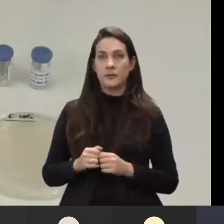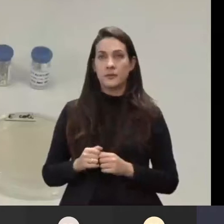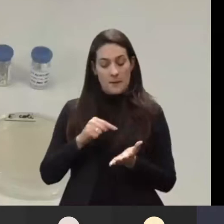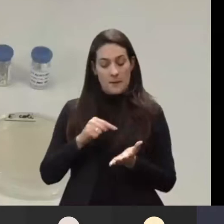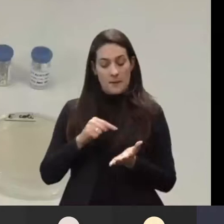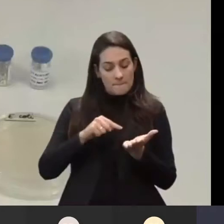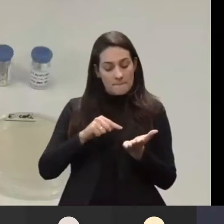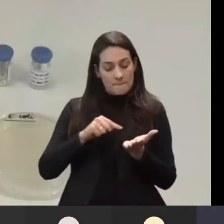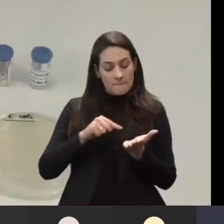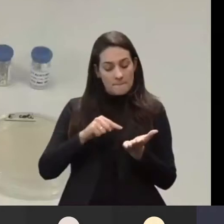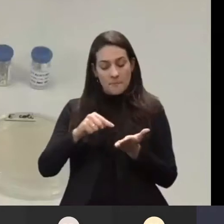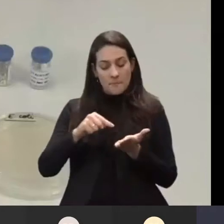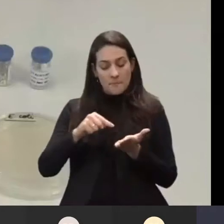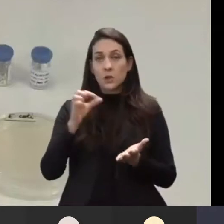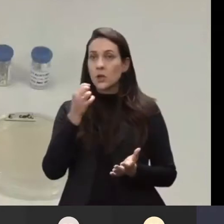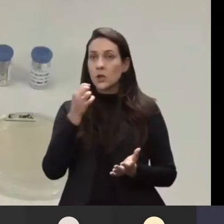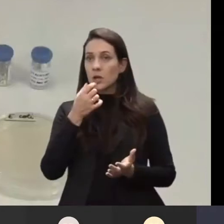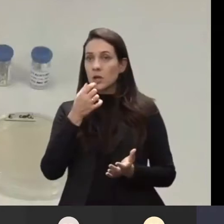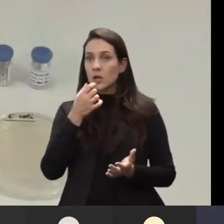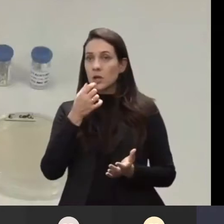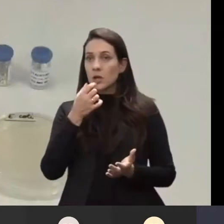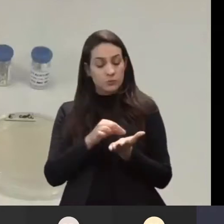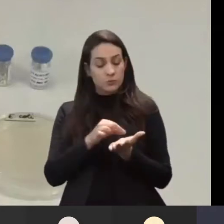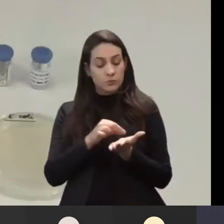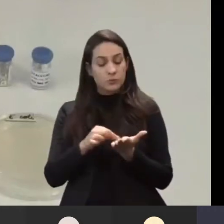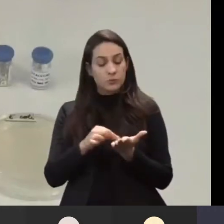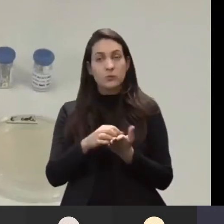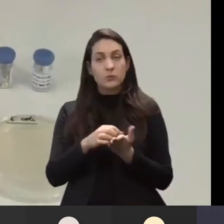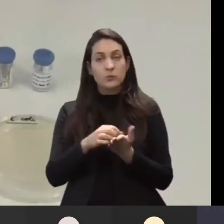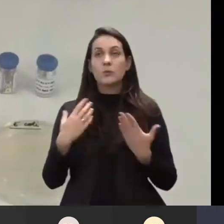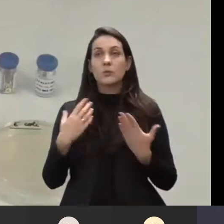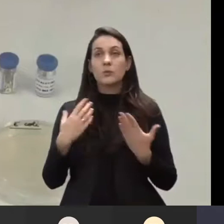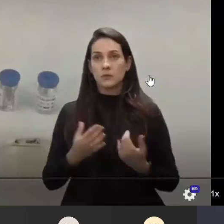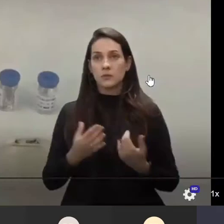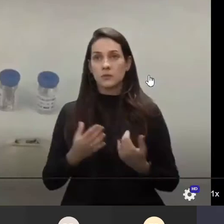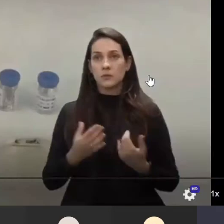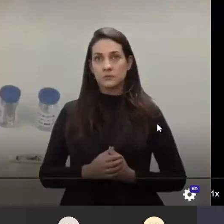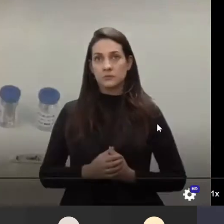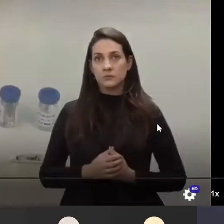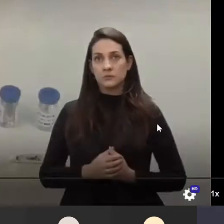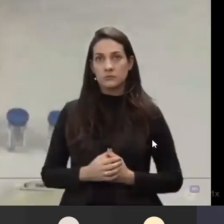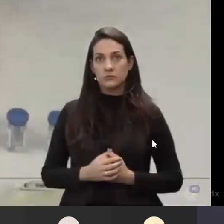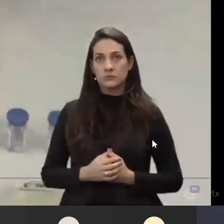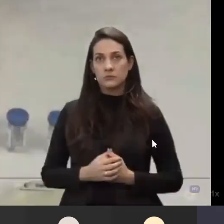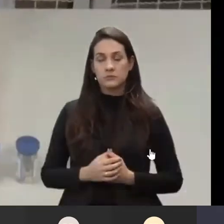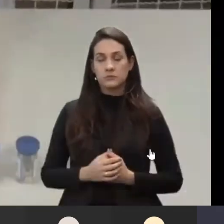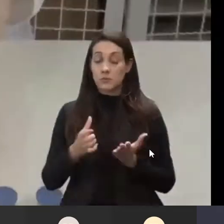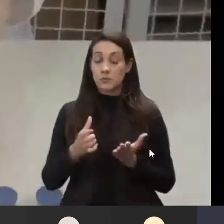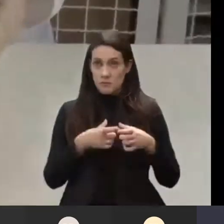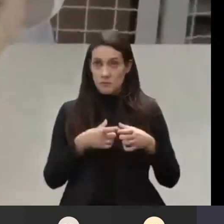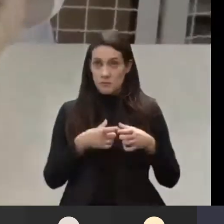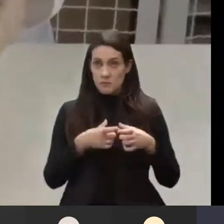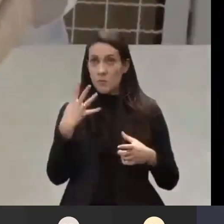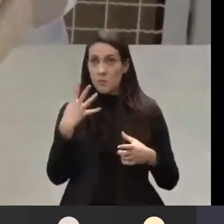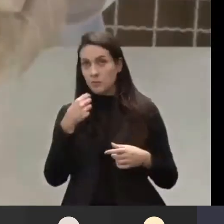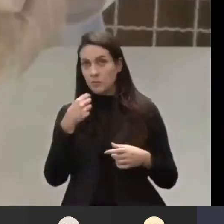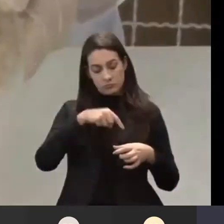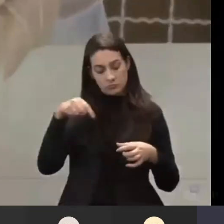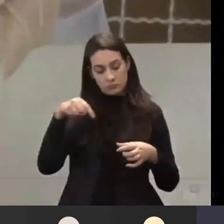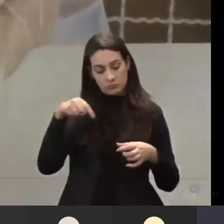você vai colocar os antibióticos. Então, no caso ali, vou colocar 4 antibióticos na placa, eu fiz